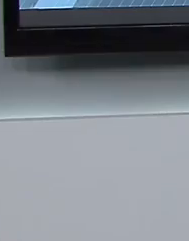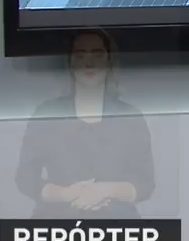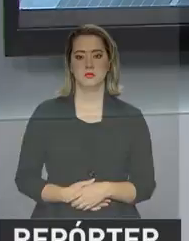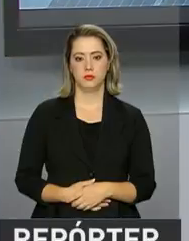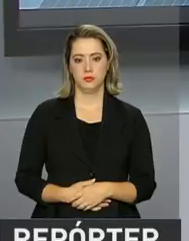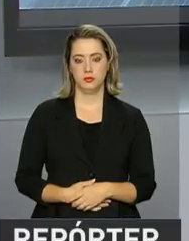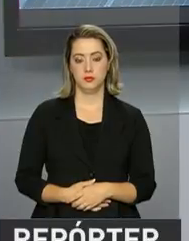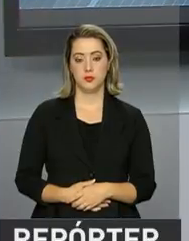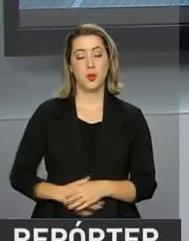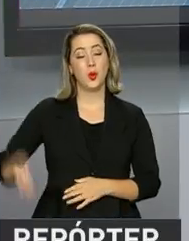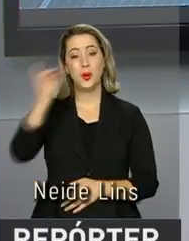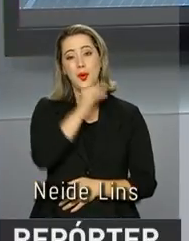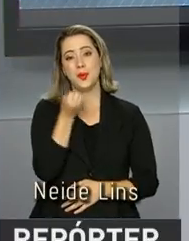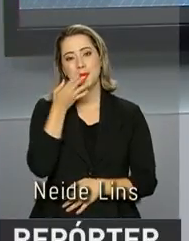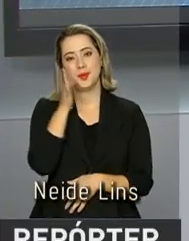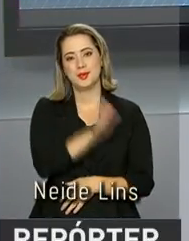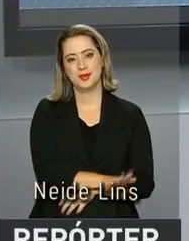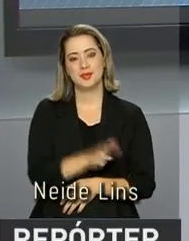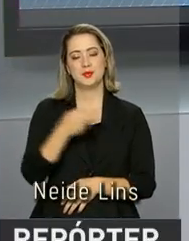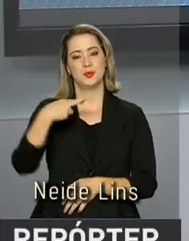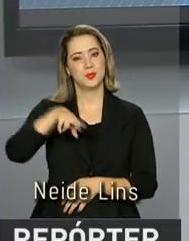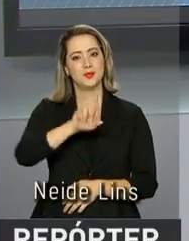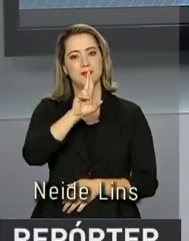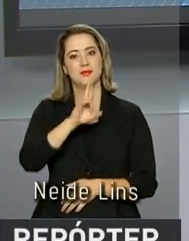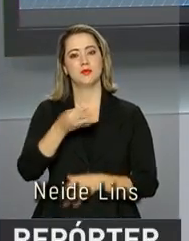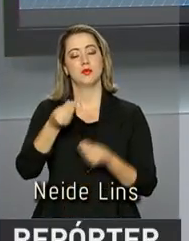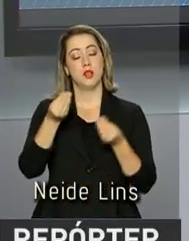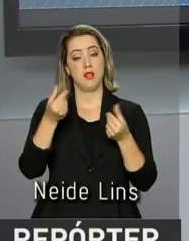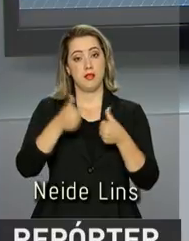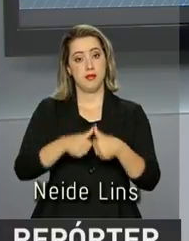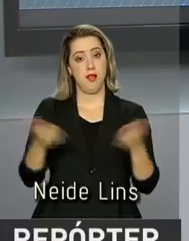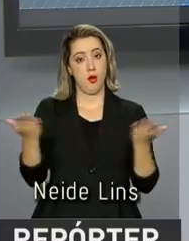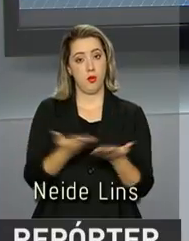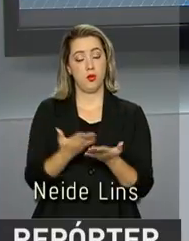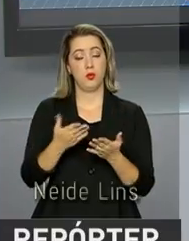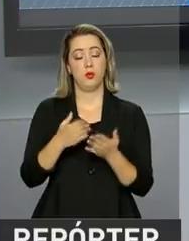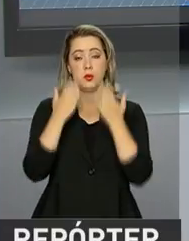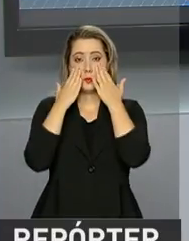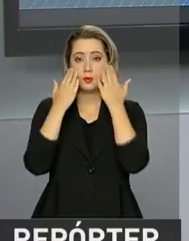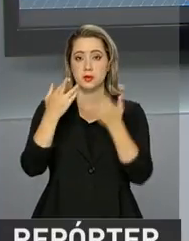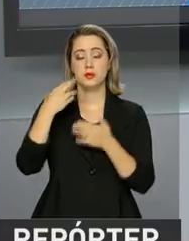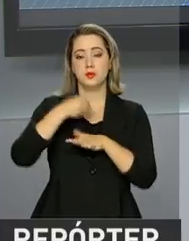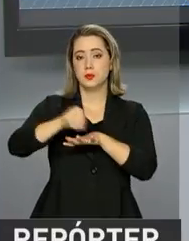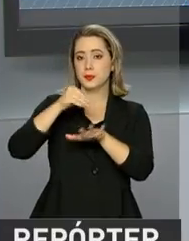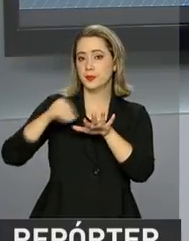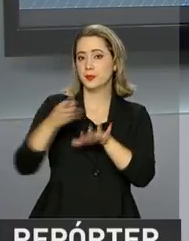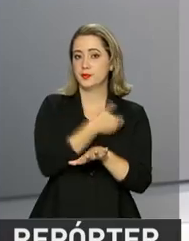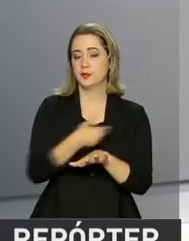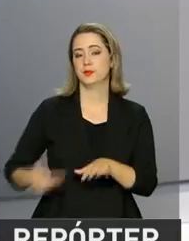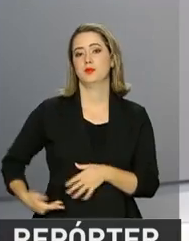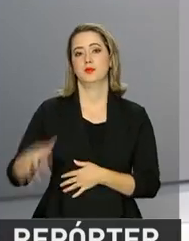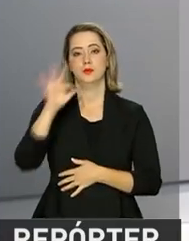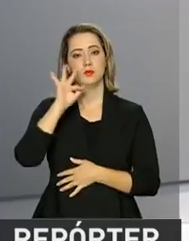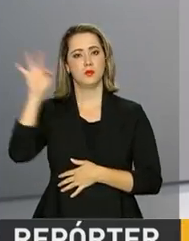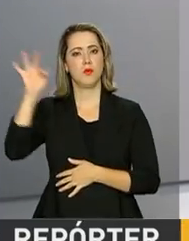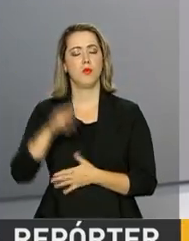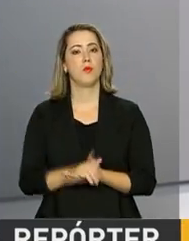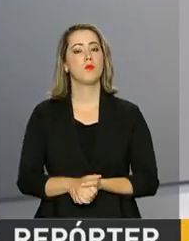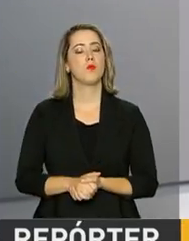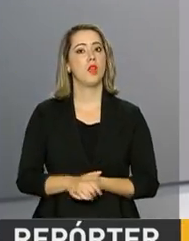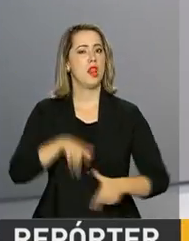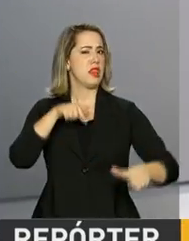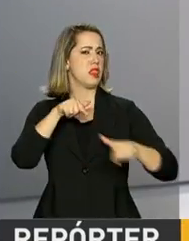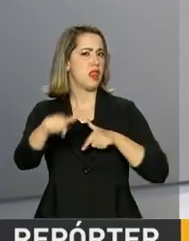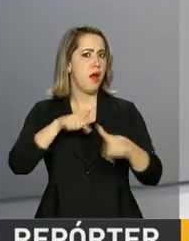olá boa tarde o repórter nbr está no ar com as notícias do governo federal trabalho